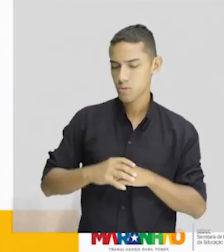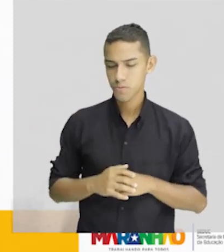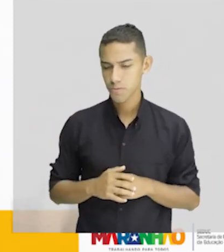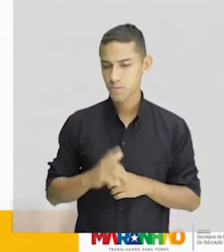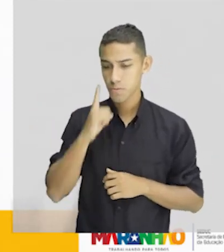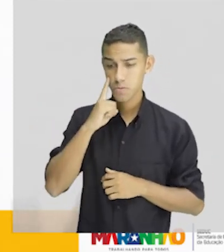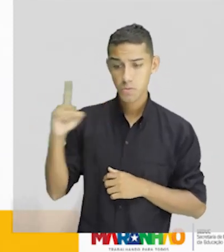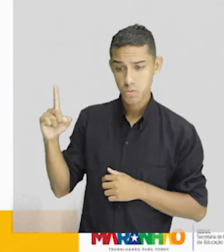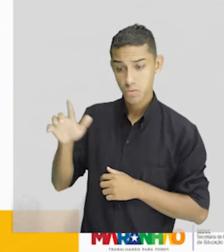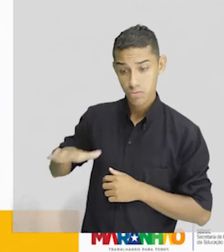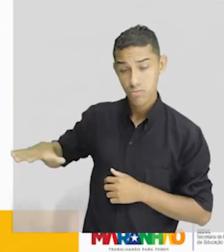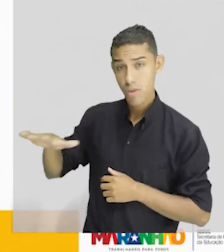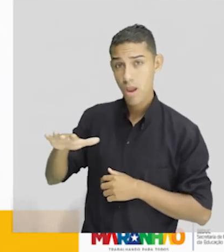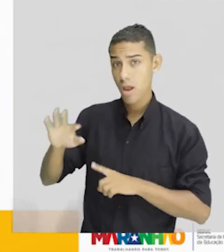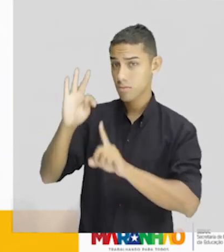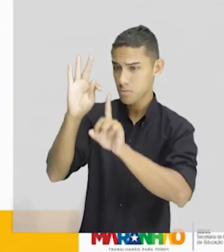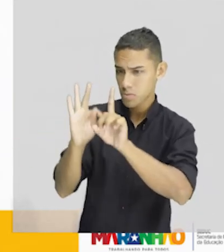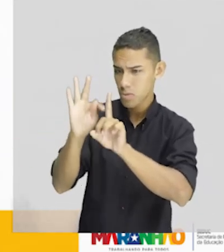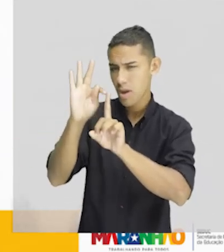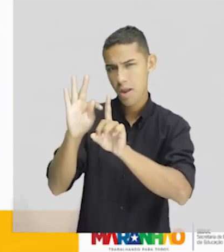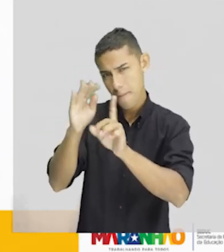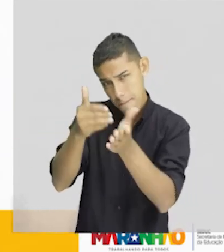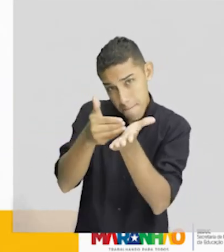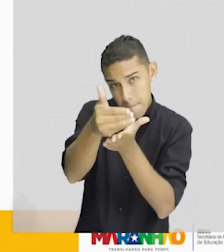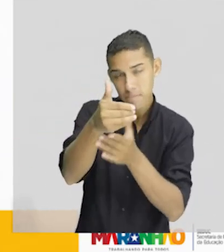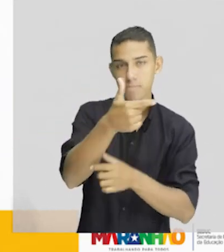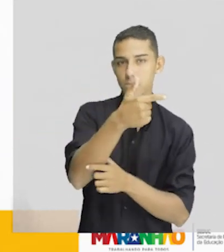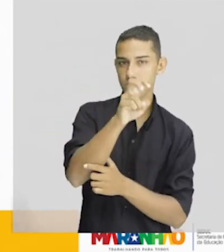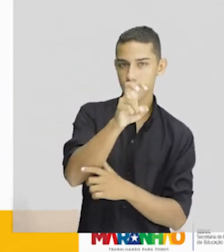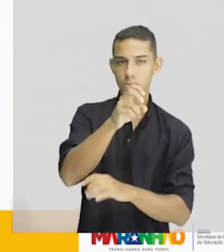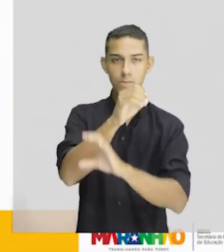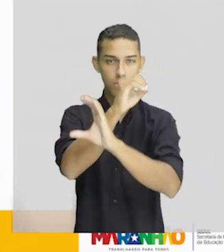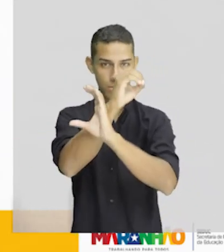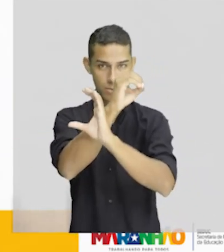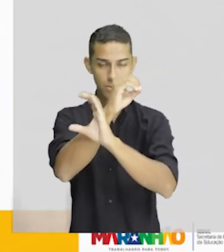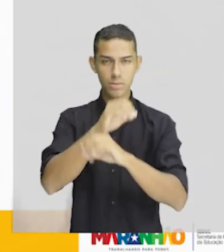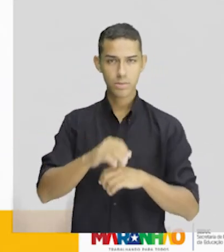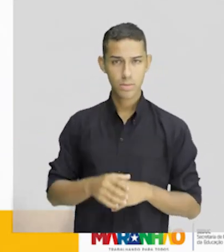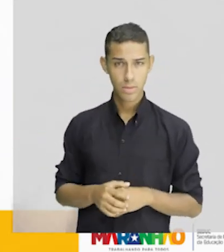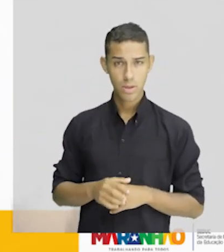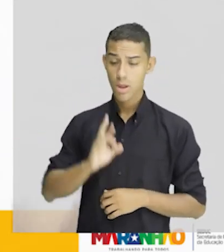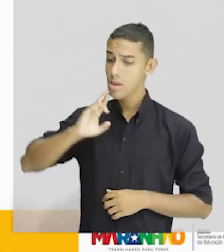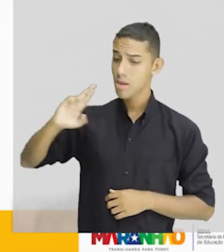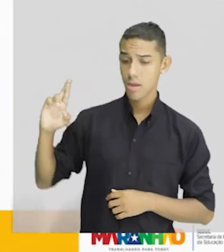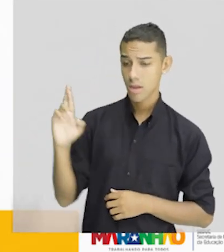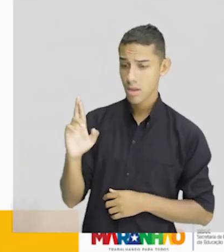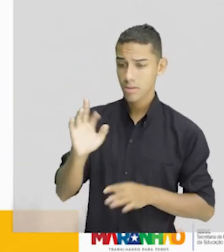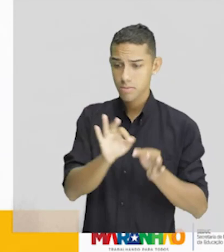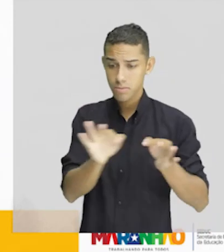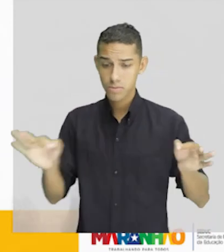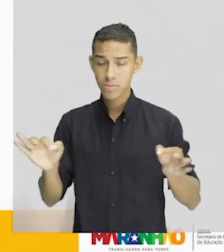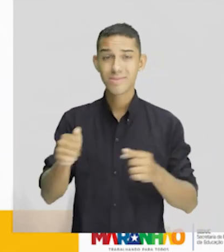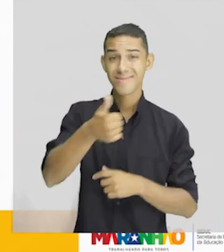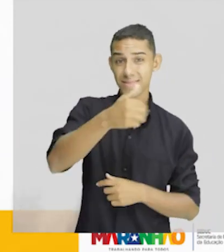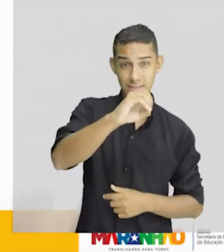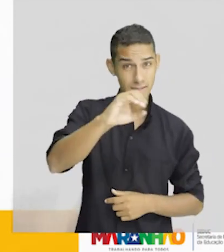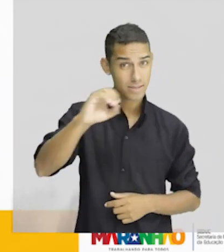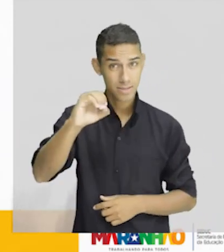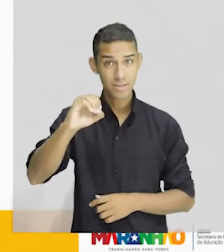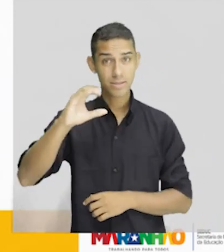Ambas inicialmente na temperatura de 25 graus Celsius. O resultado dessa medição é de